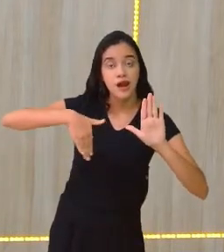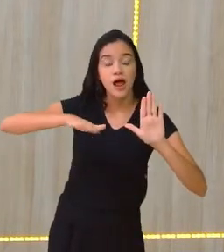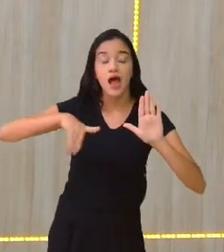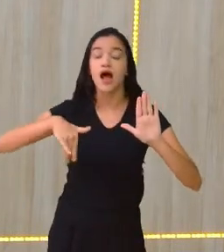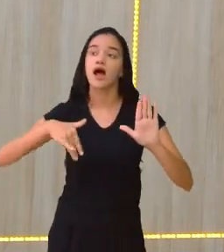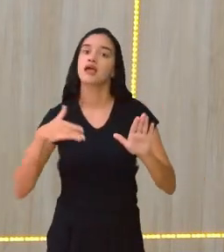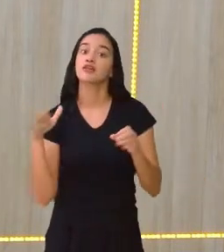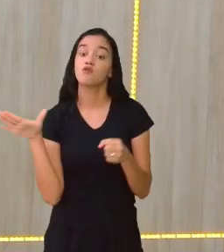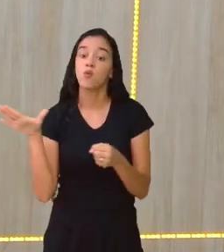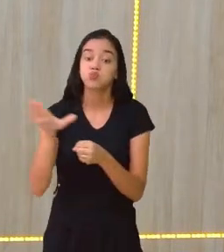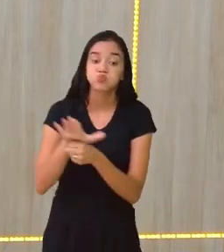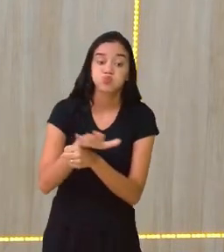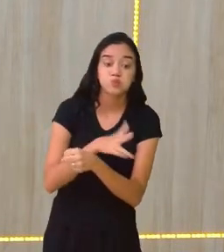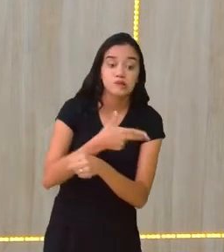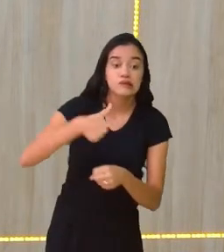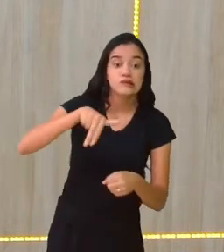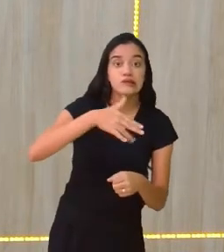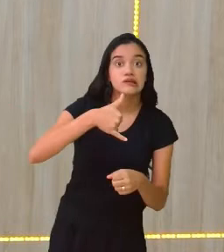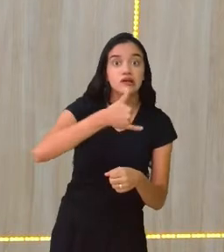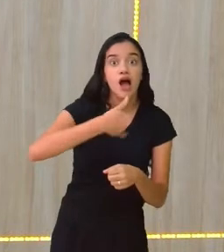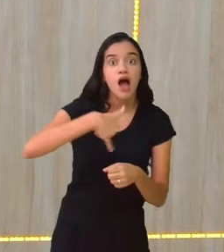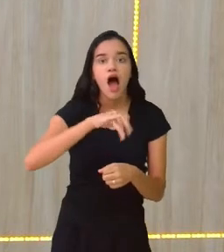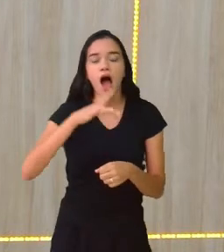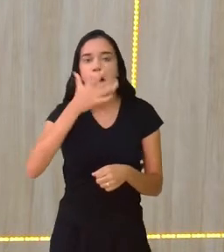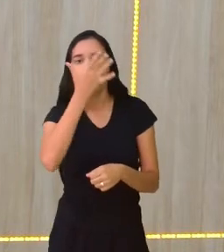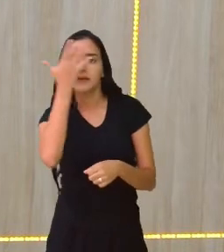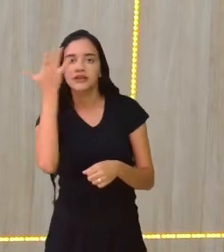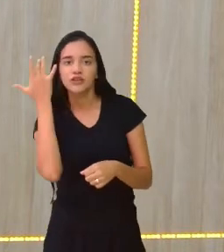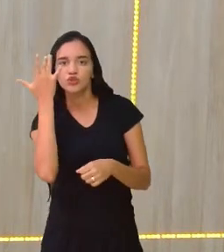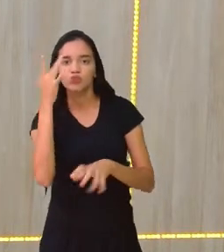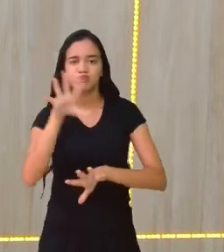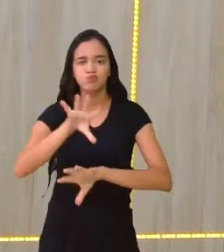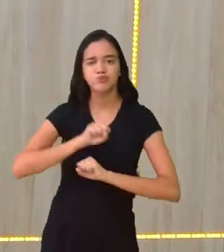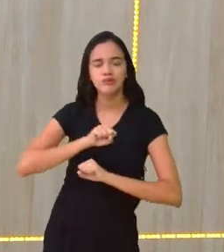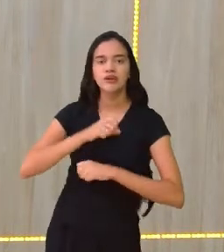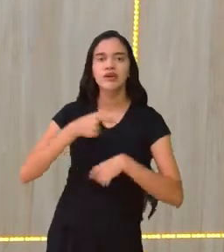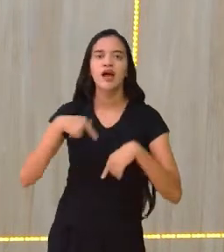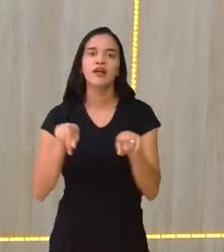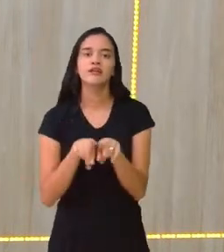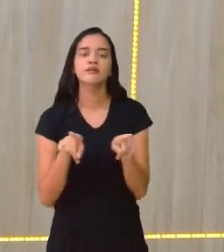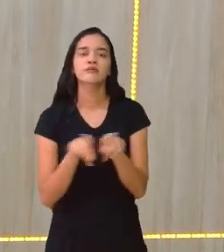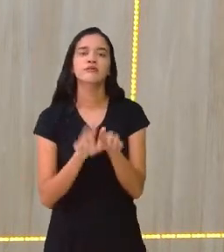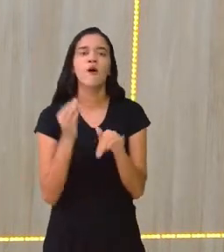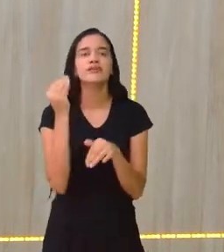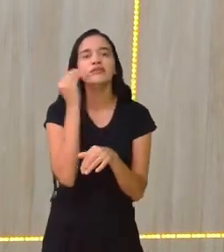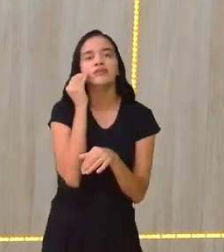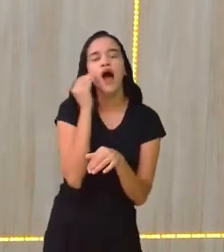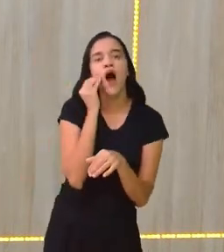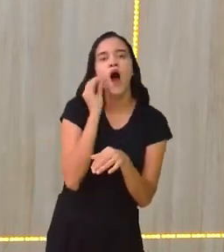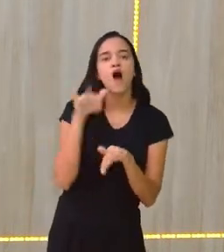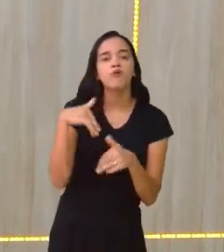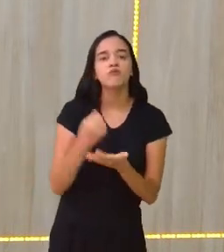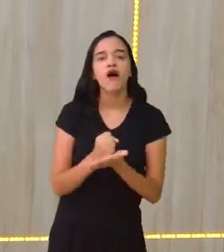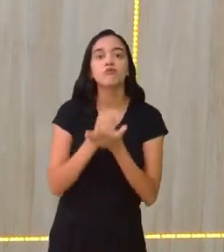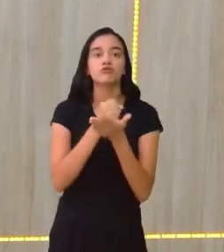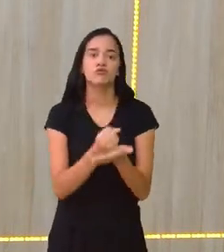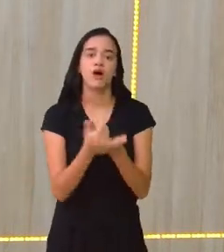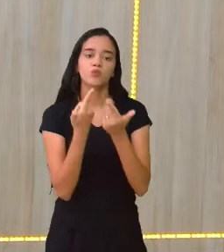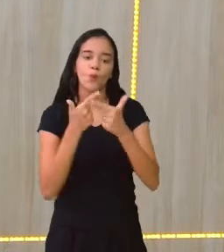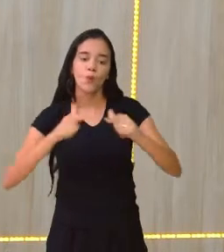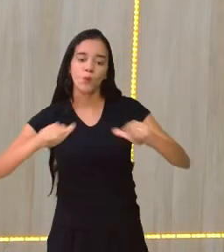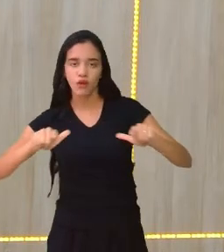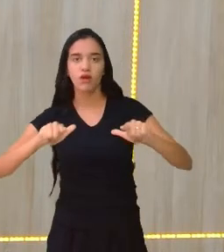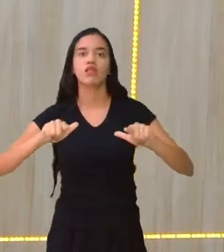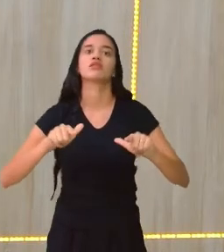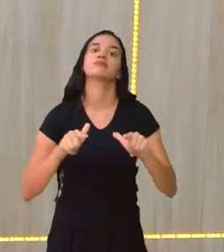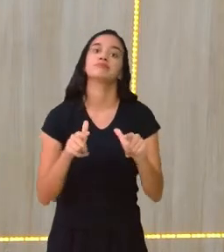prof? E as pessoas se intoxicaram também, porque foram tentar ajudar, né? Fazer toda uma limpeza na